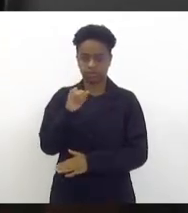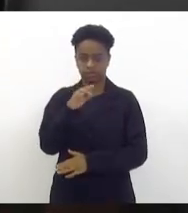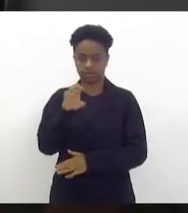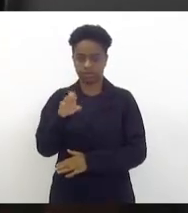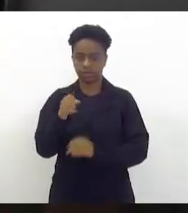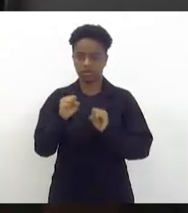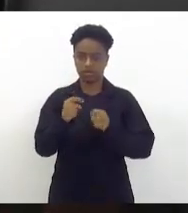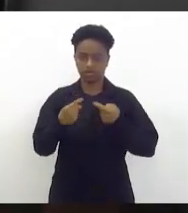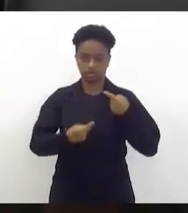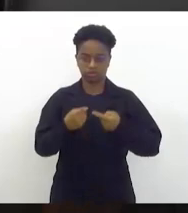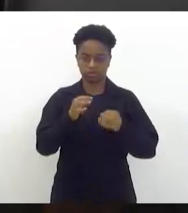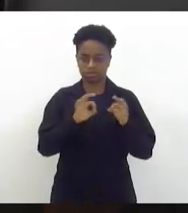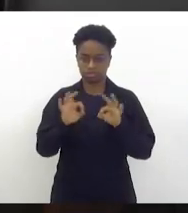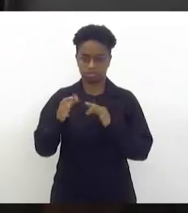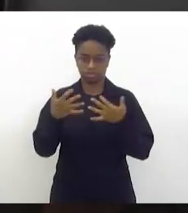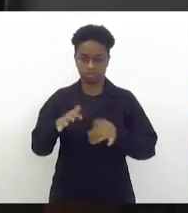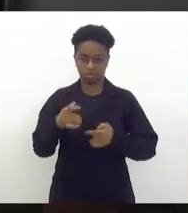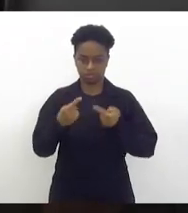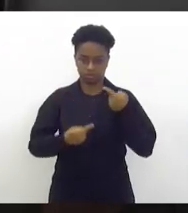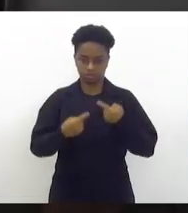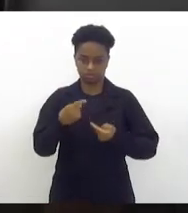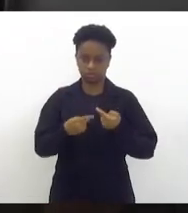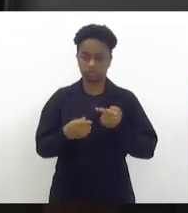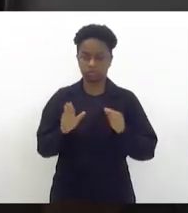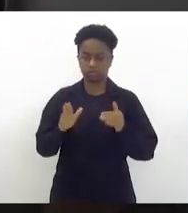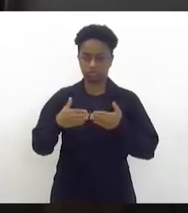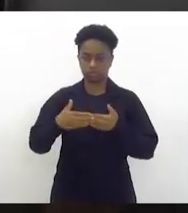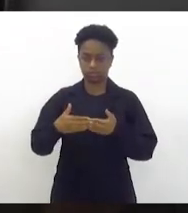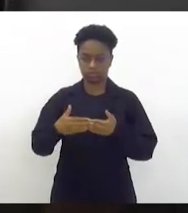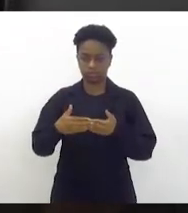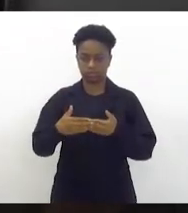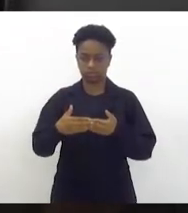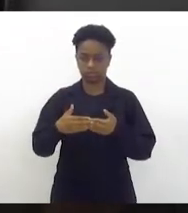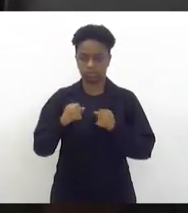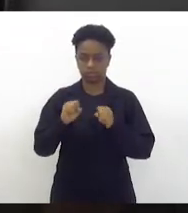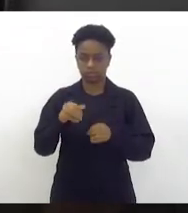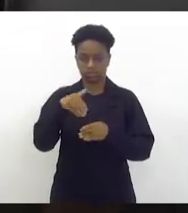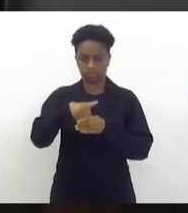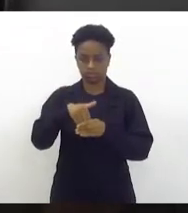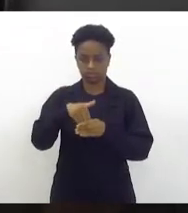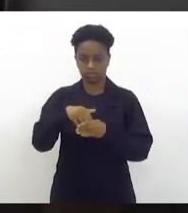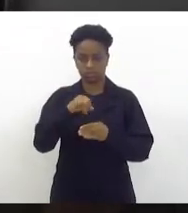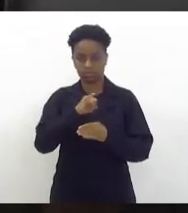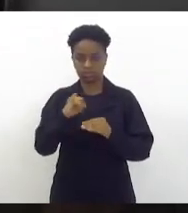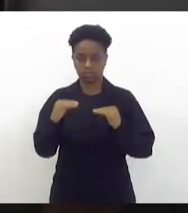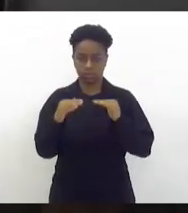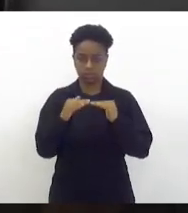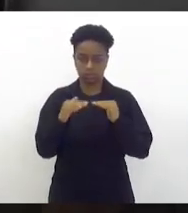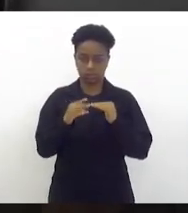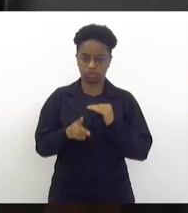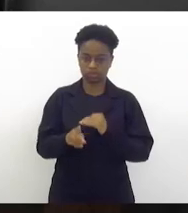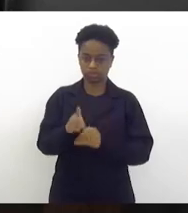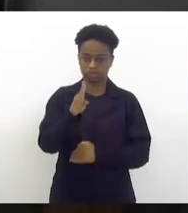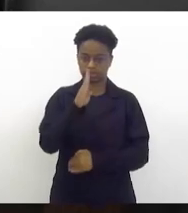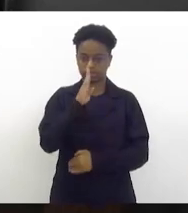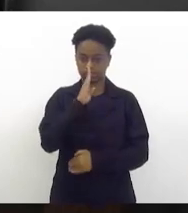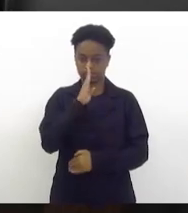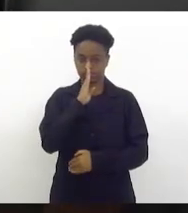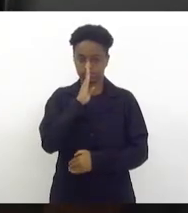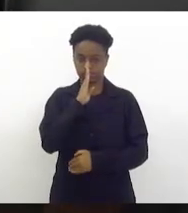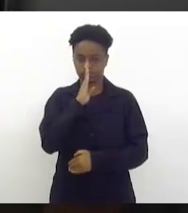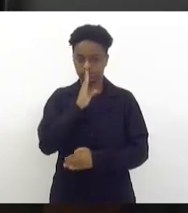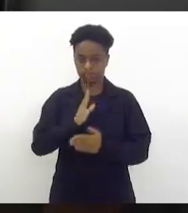discussão, não havendo quem queira discutir, encerrada a discussão. Em votação, senhores que aprovam, permaneçam como